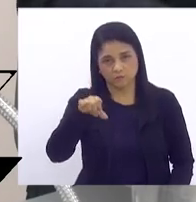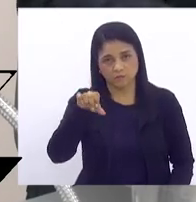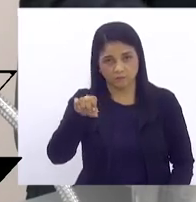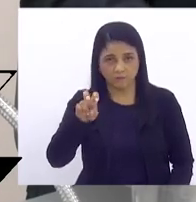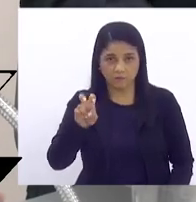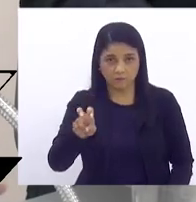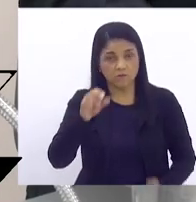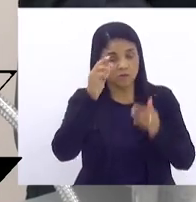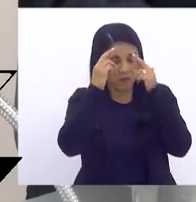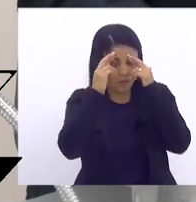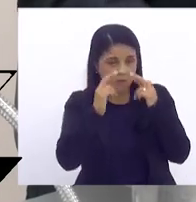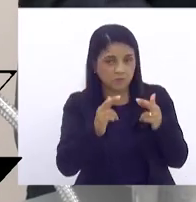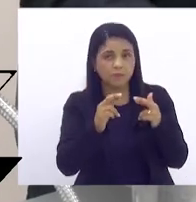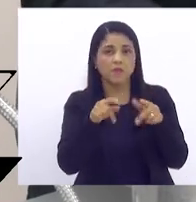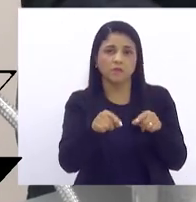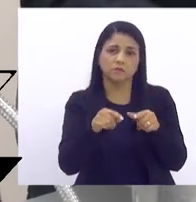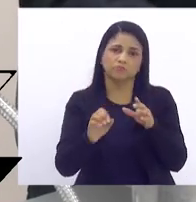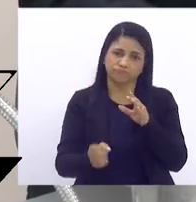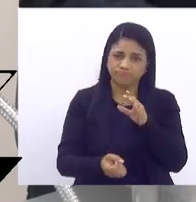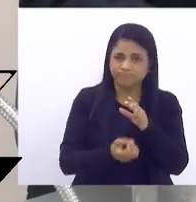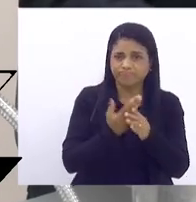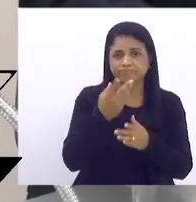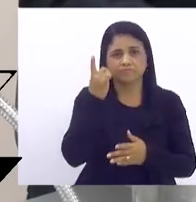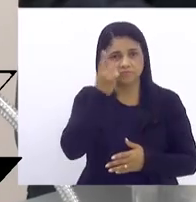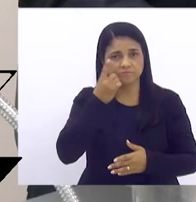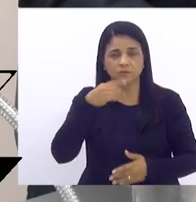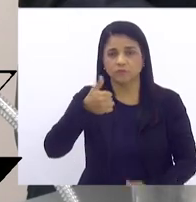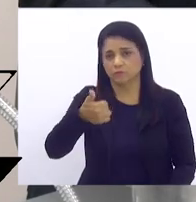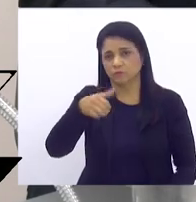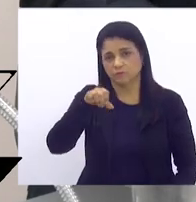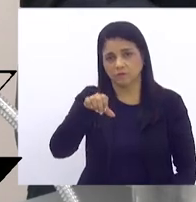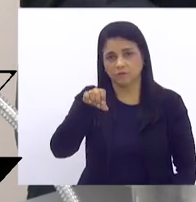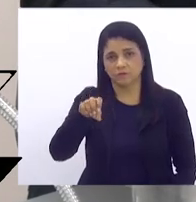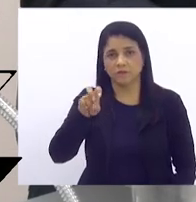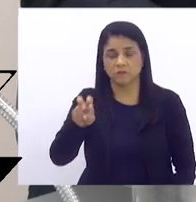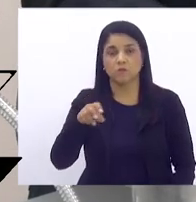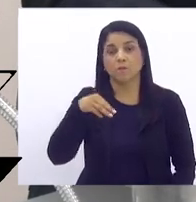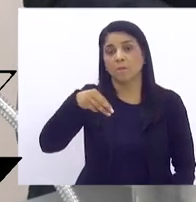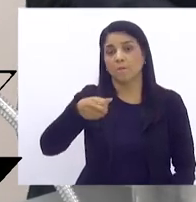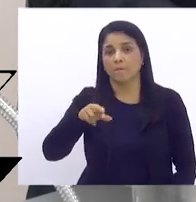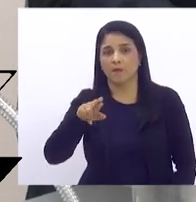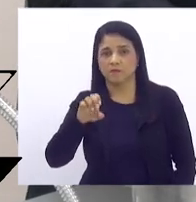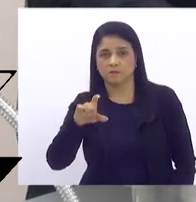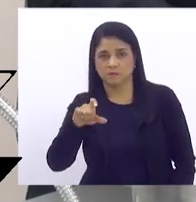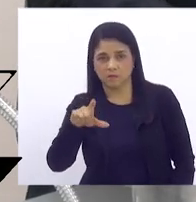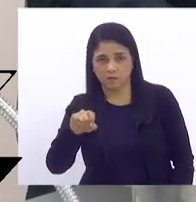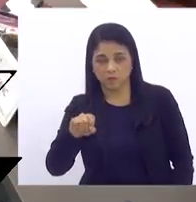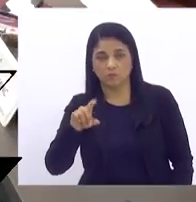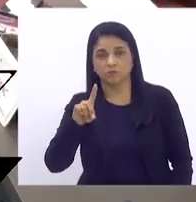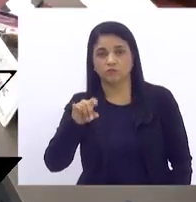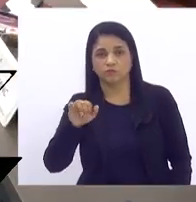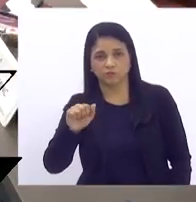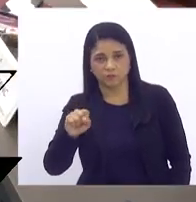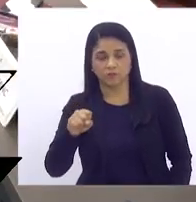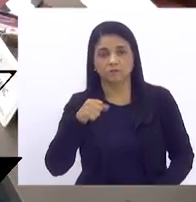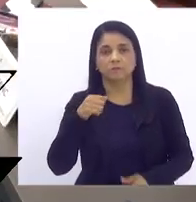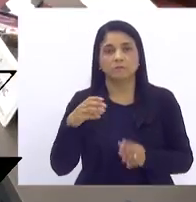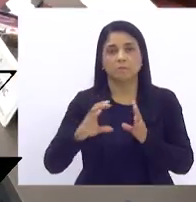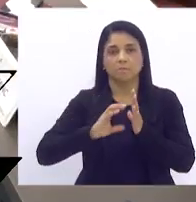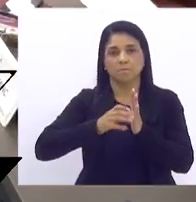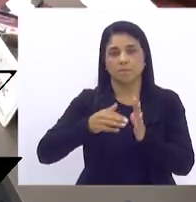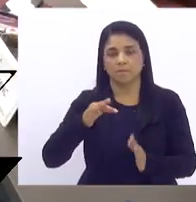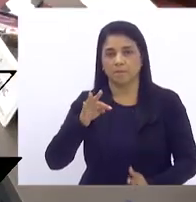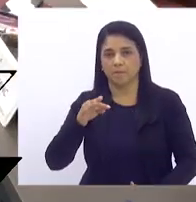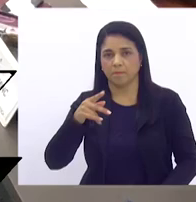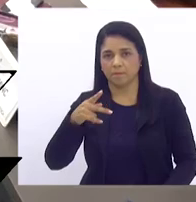até em respeito ao legislador original de 95, que criou o programa. Marcelo Dias. Marcelo Dias? Partido dos Trabalhadores. Olha só, não sabia. Não